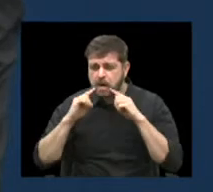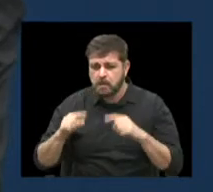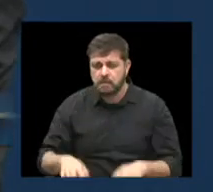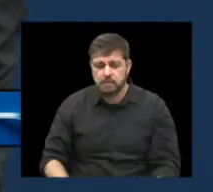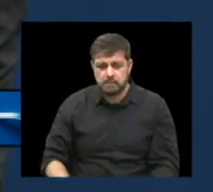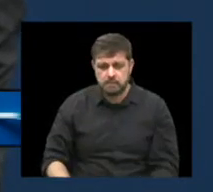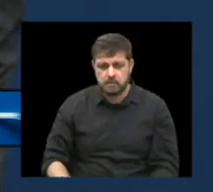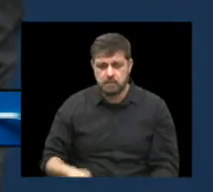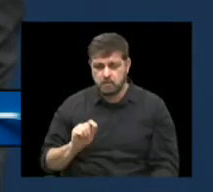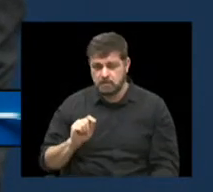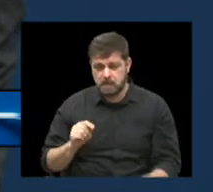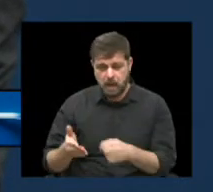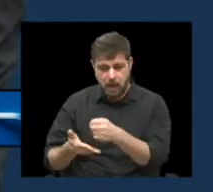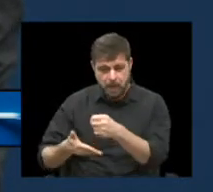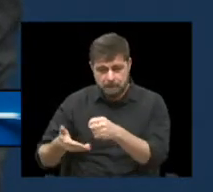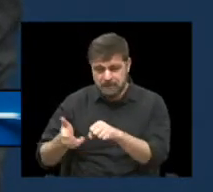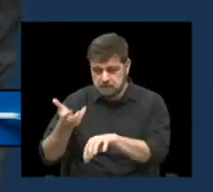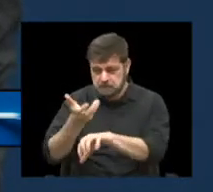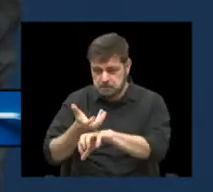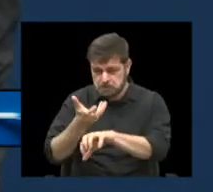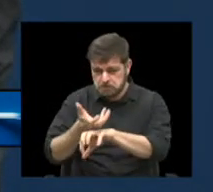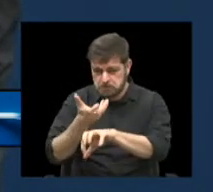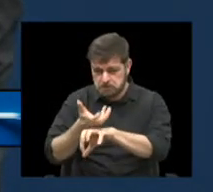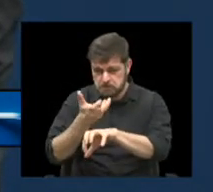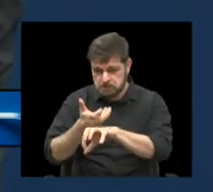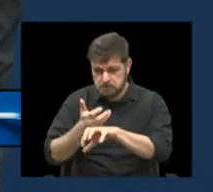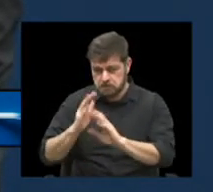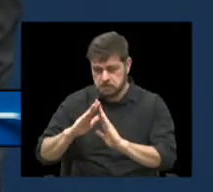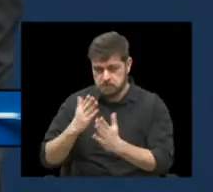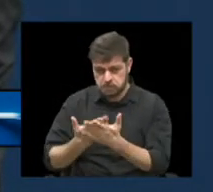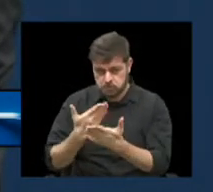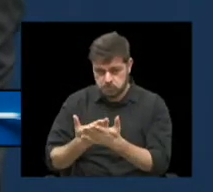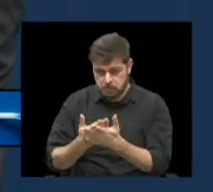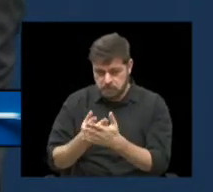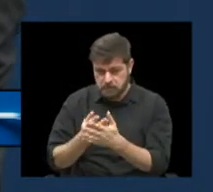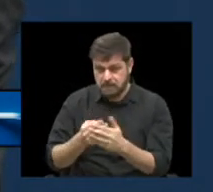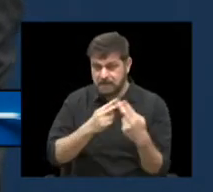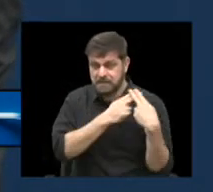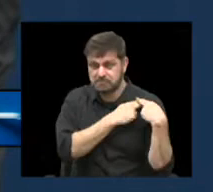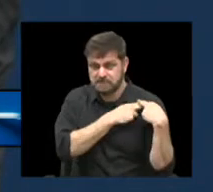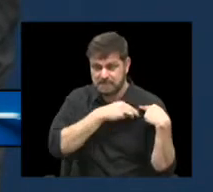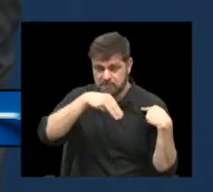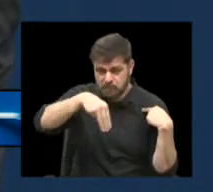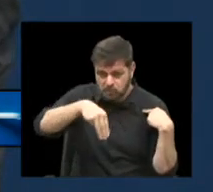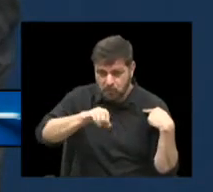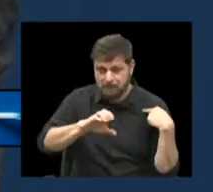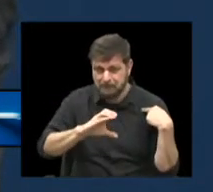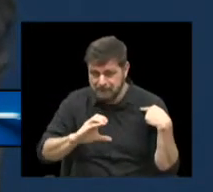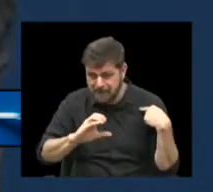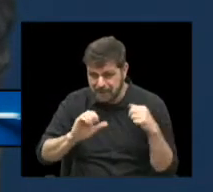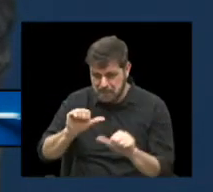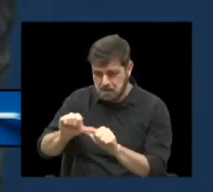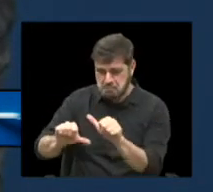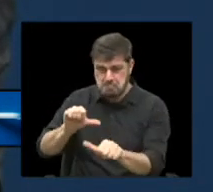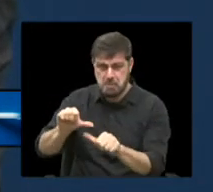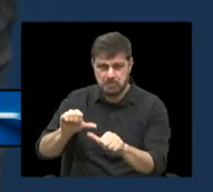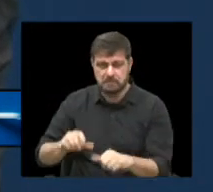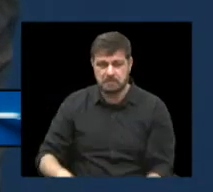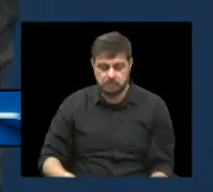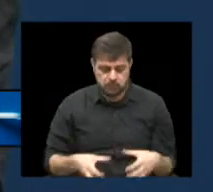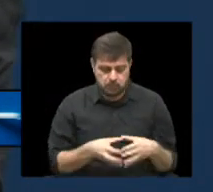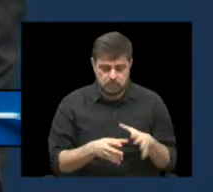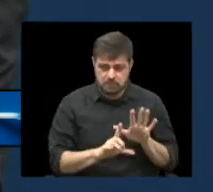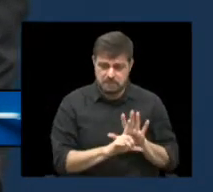Nacional Comum Curricular feitas pelo Ministério da Educação. A Comissão de Constituição e